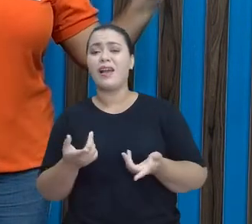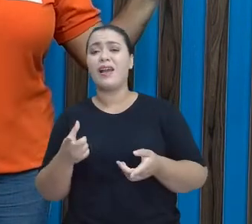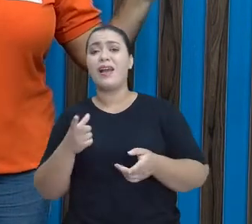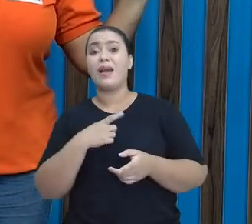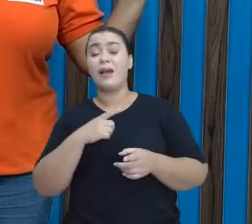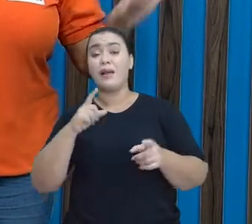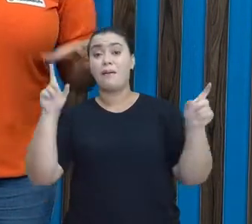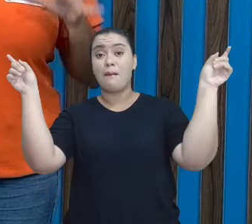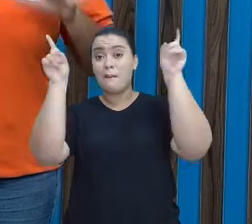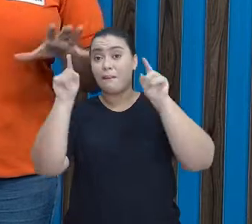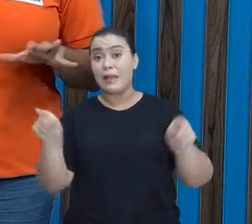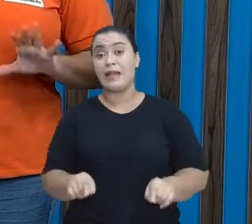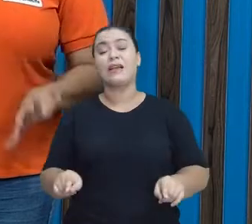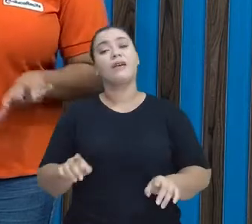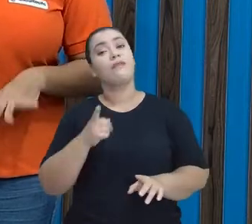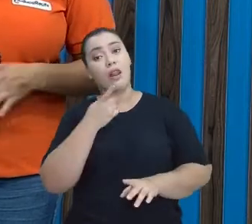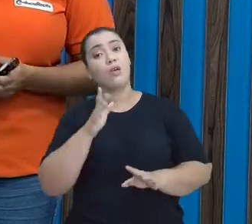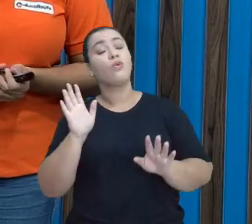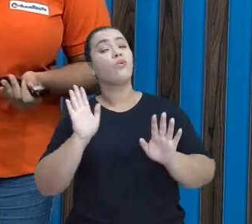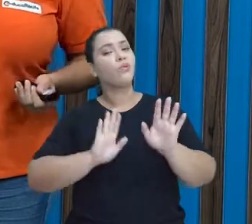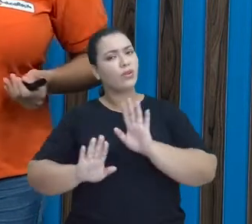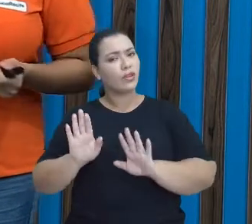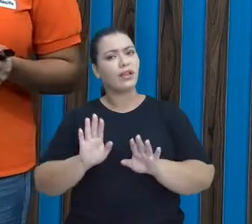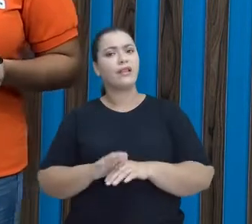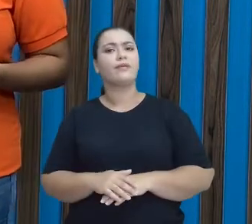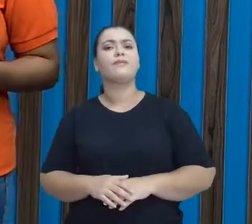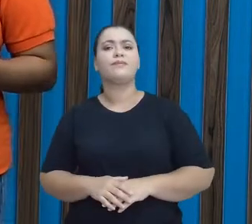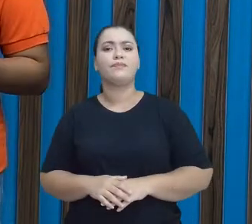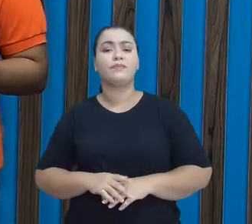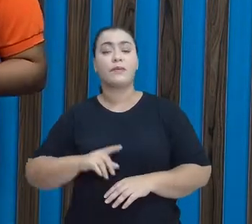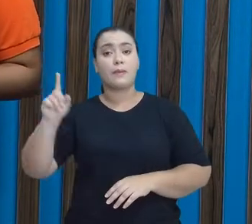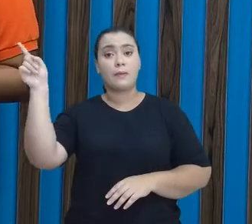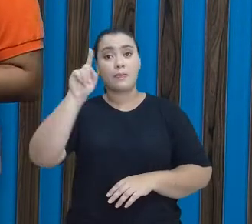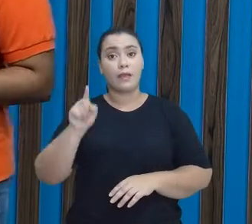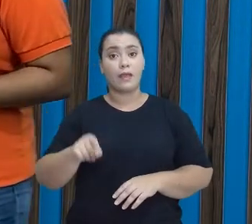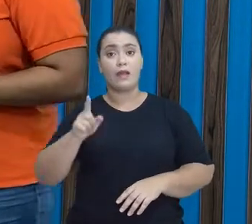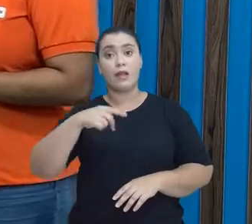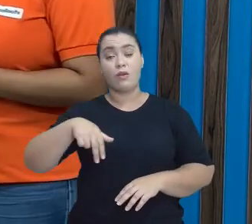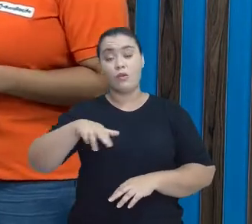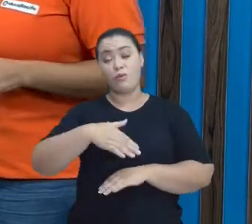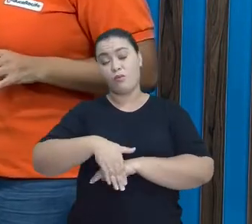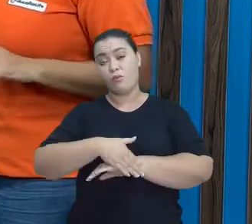a raios e trovões. Cuidado, gente, por sinal, quando forem circular hoje, tá?